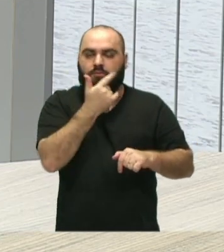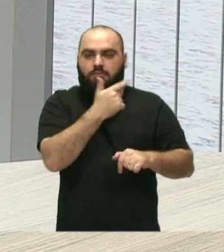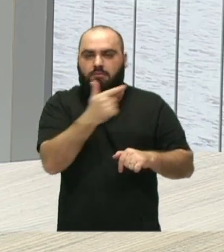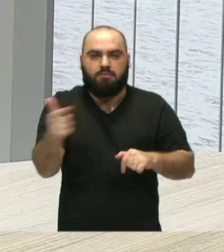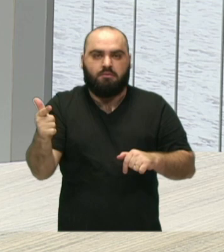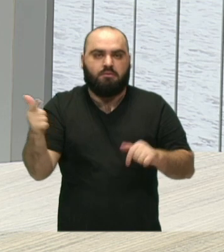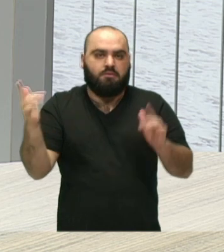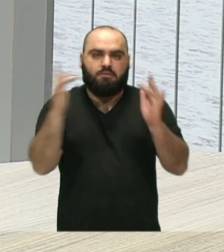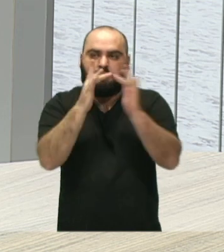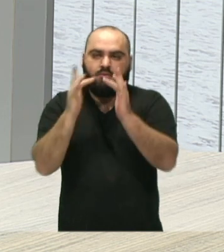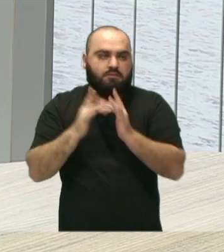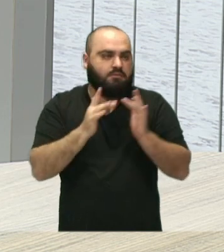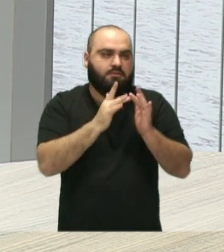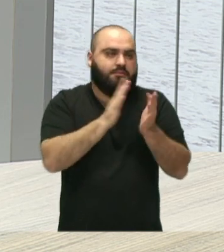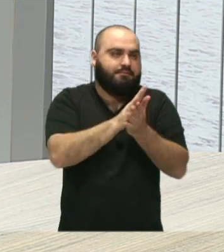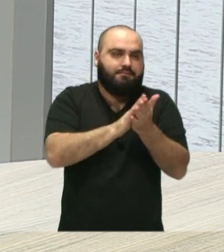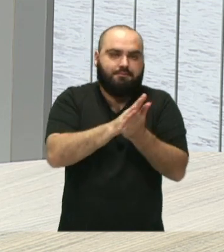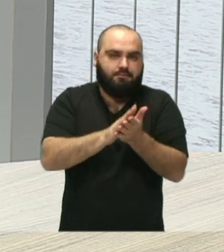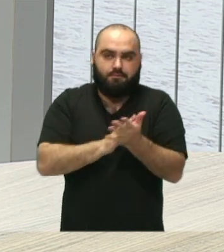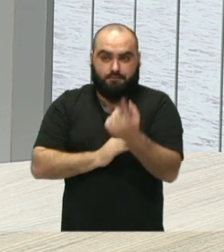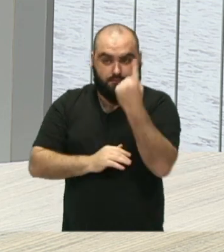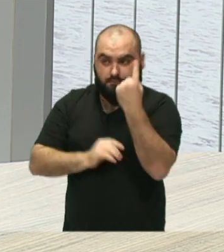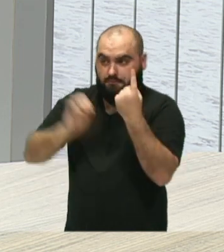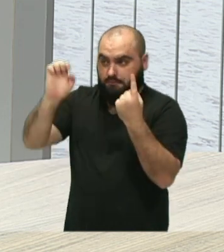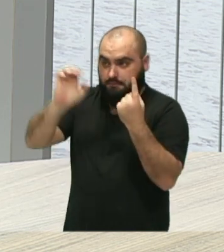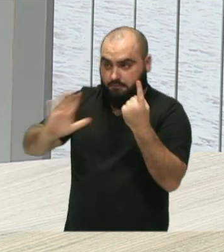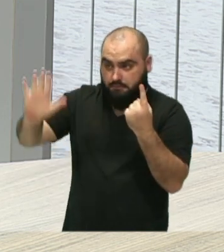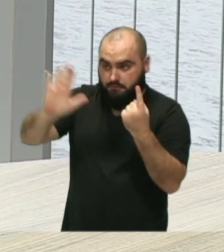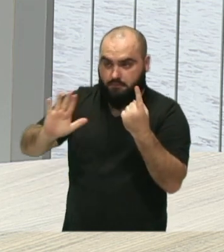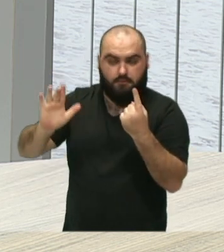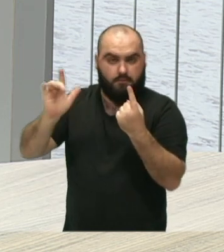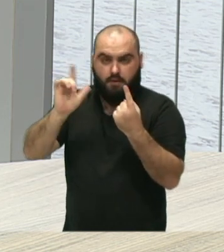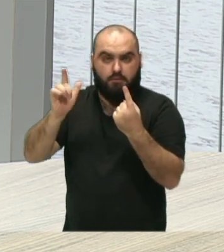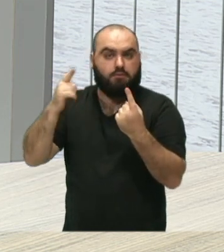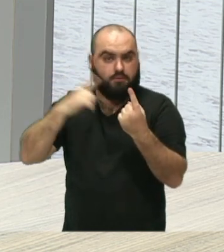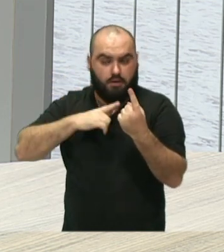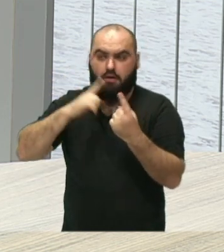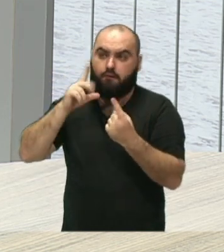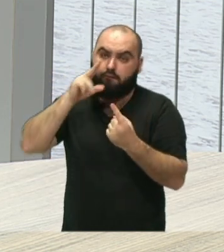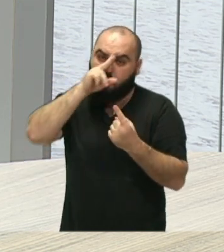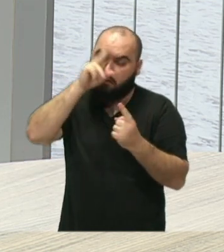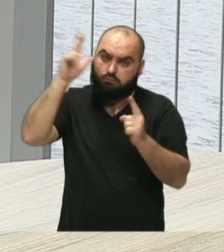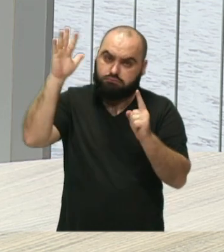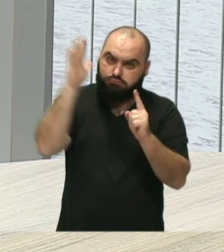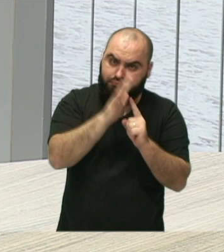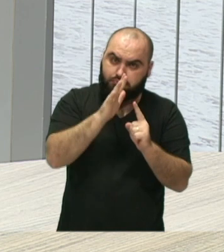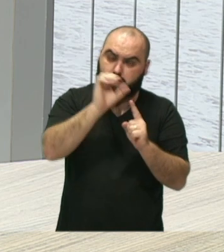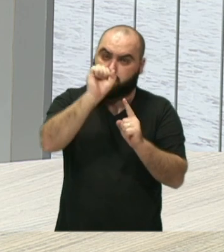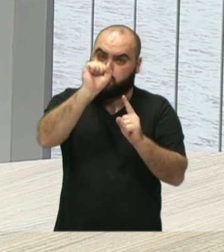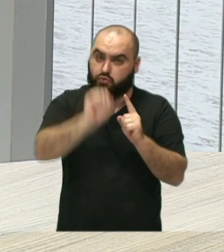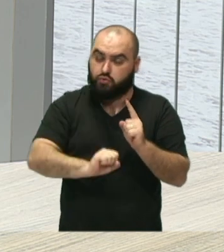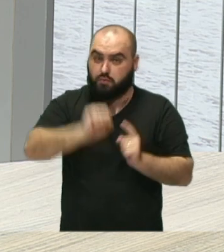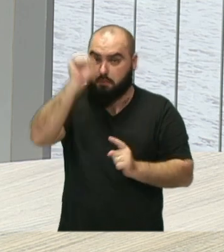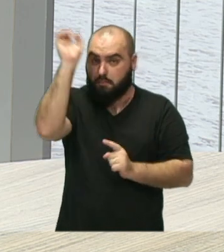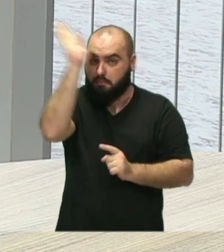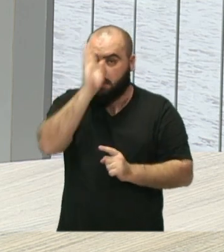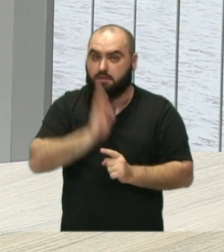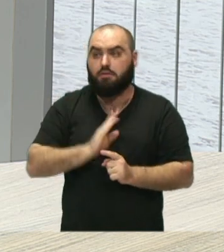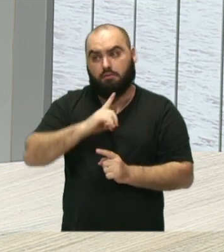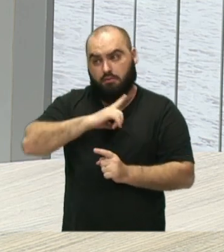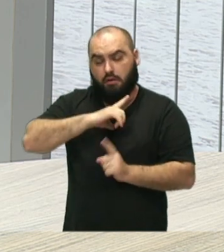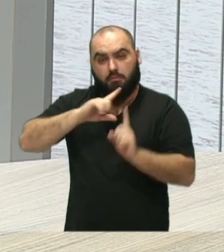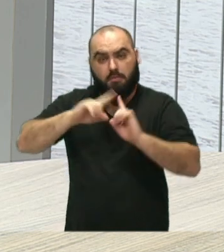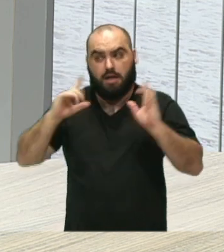porque ele não é apenas eurocentrado. Ele tem uma forte influência, especialmente no sul do Brasil, mas não